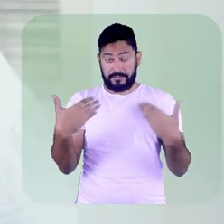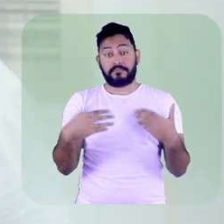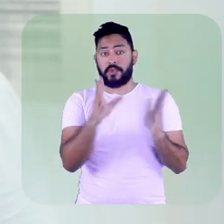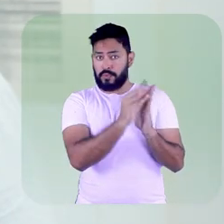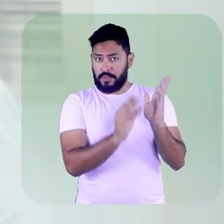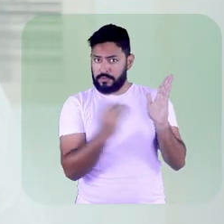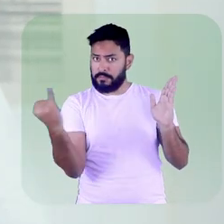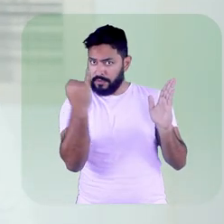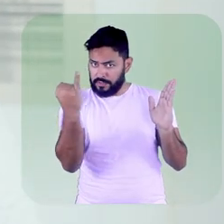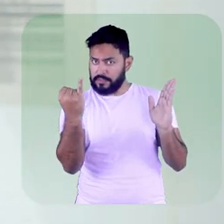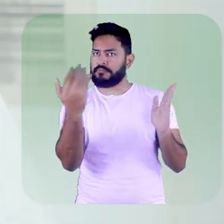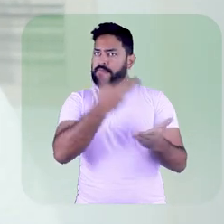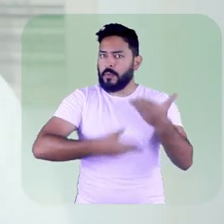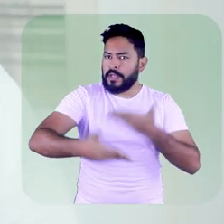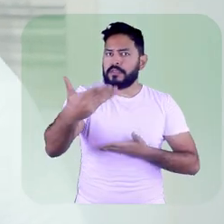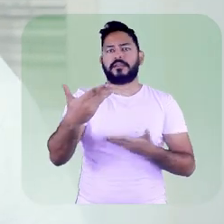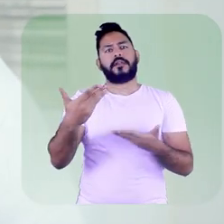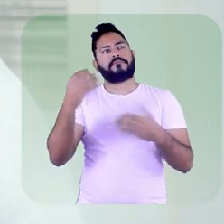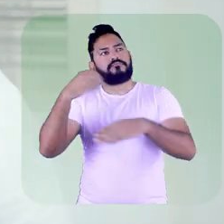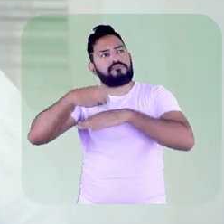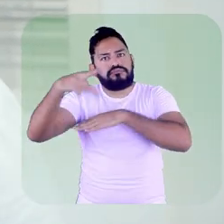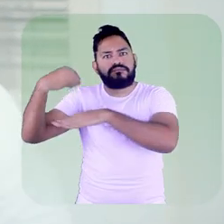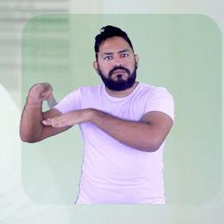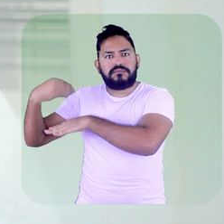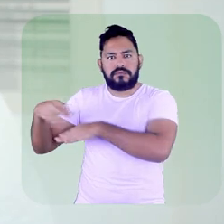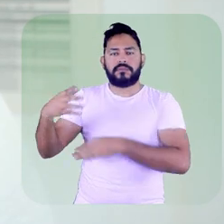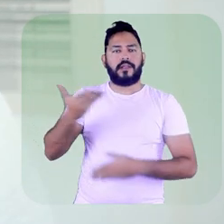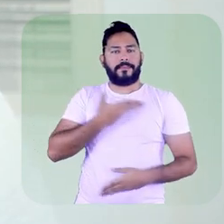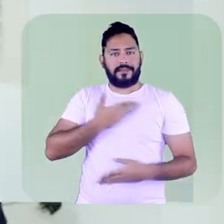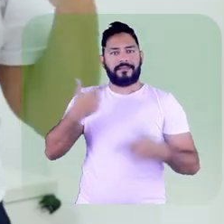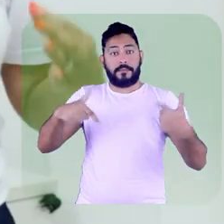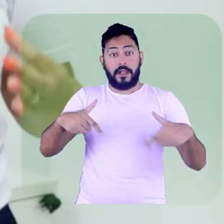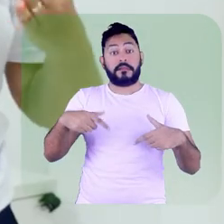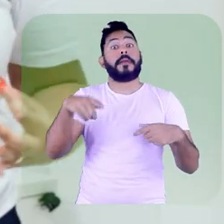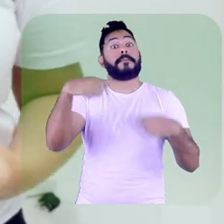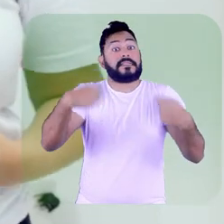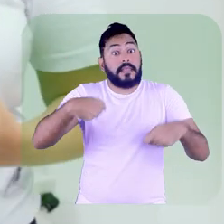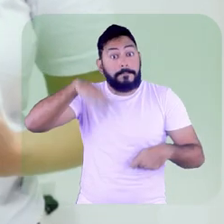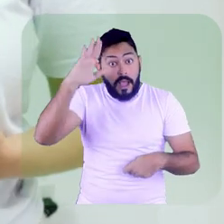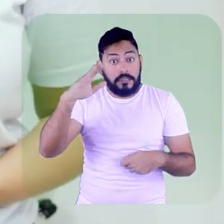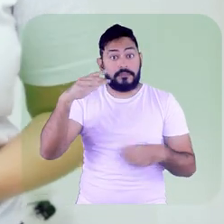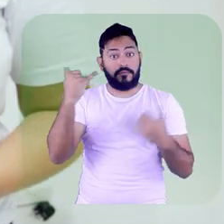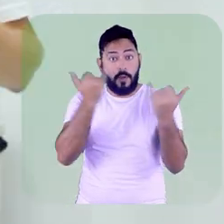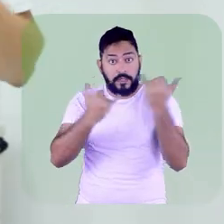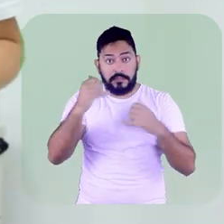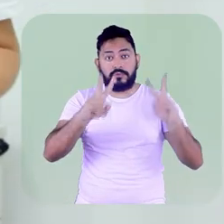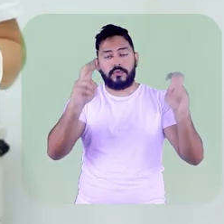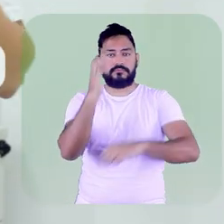Se você achou esse conteúdo relevante, coloque em prática e compartilhe com seus colegas de trabalho. Se precisar de mais informações